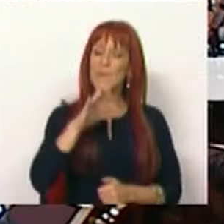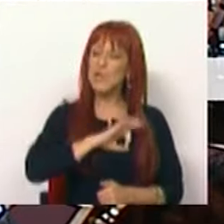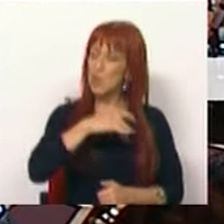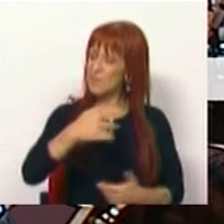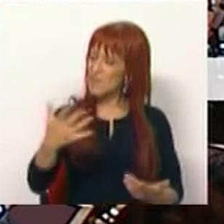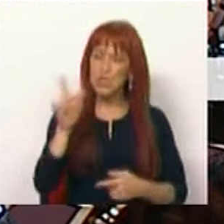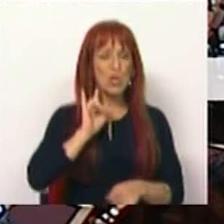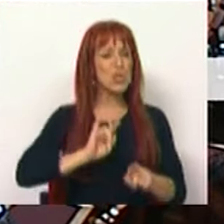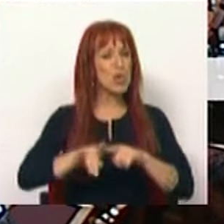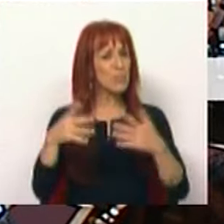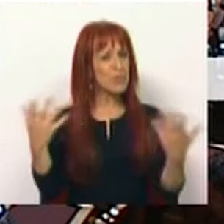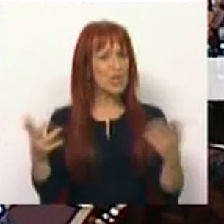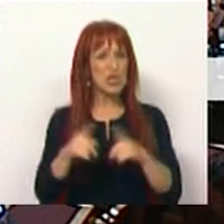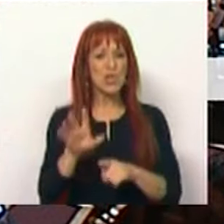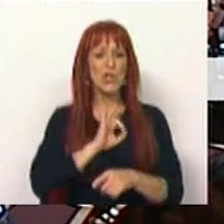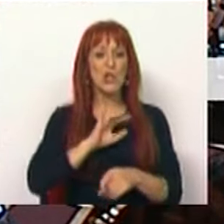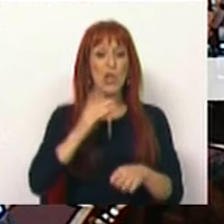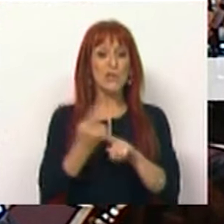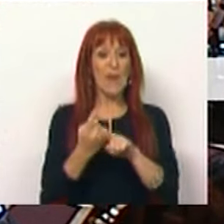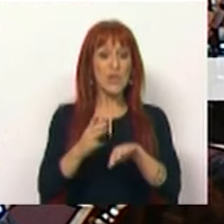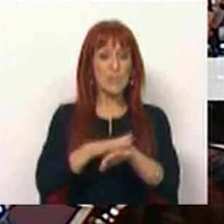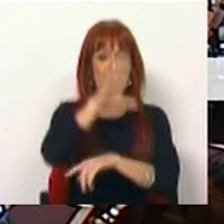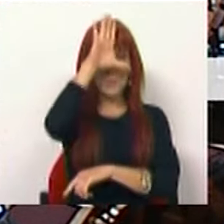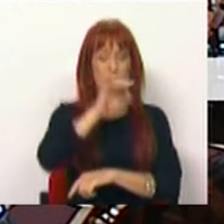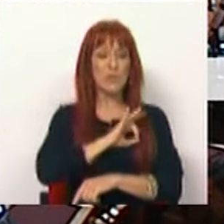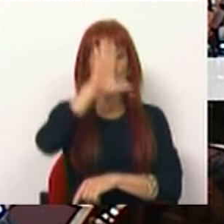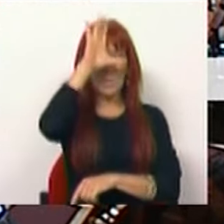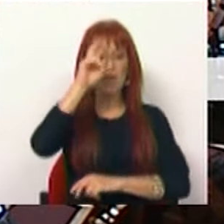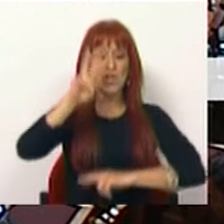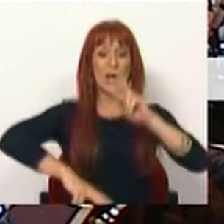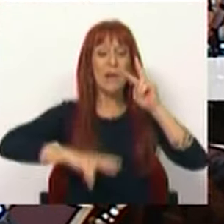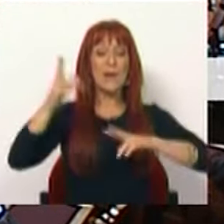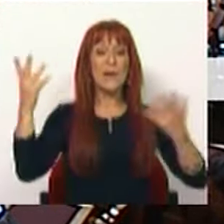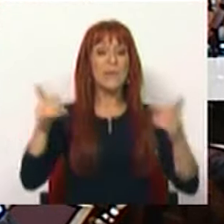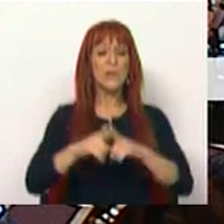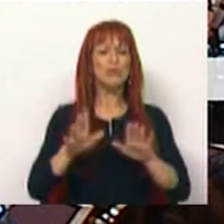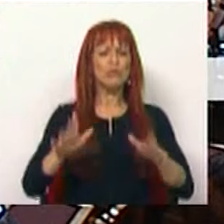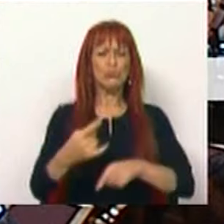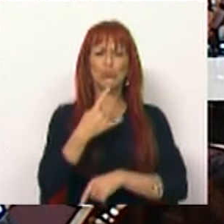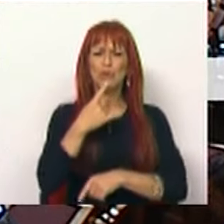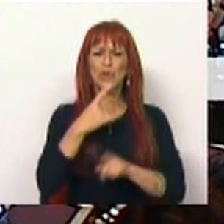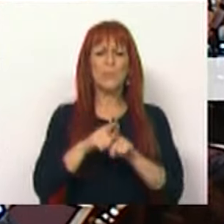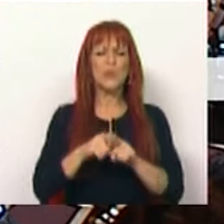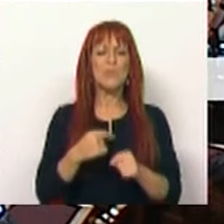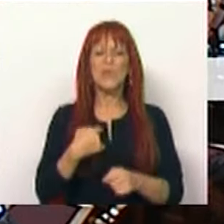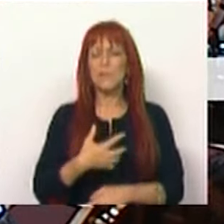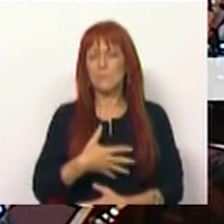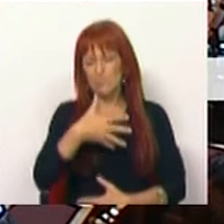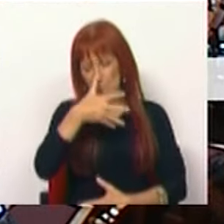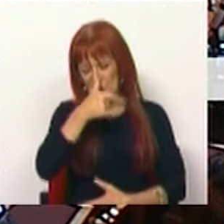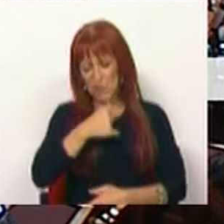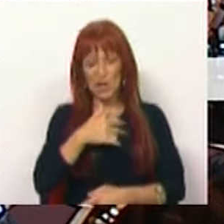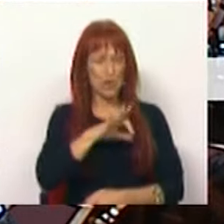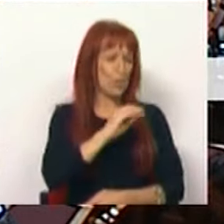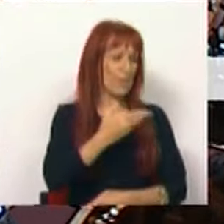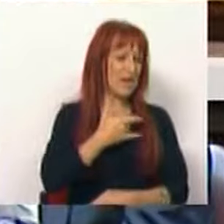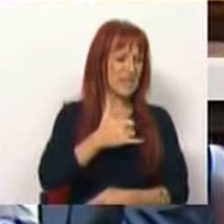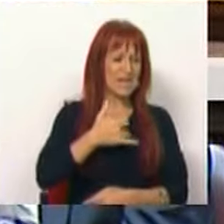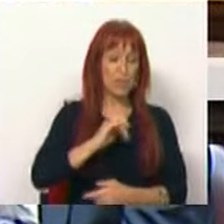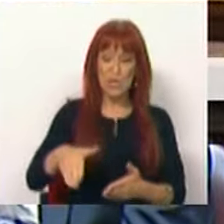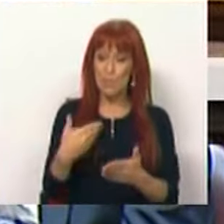Senhor Presidente, senhoras e senhores deputados, senhoras e senhores membros do Governo, senhor Ministro das Finanças, já se percebeu que, para desgosto do PSD e do CDS,